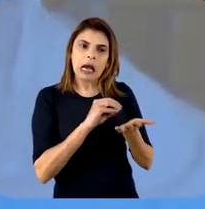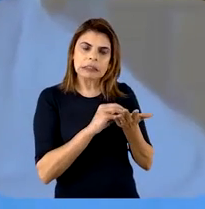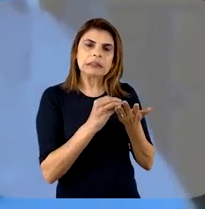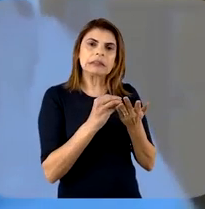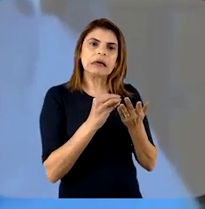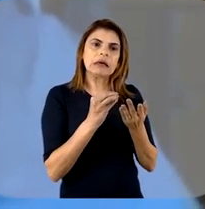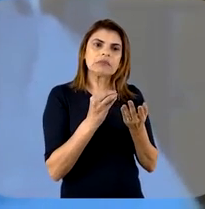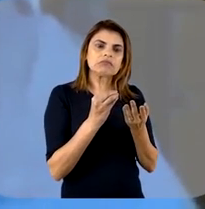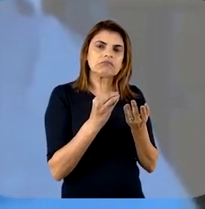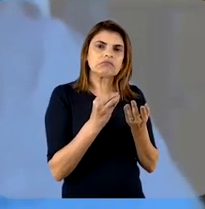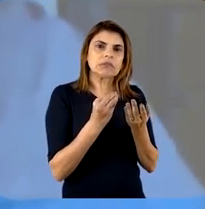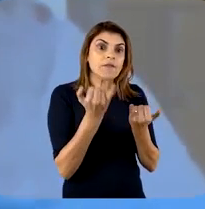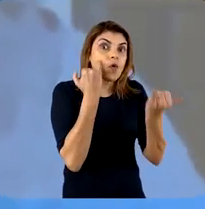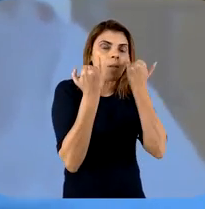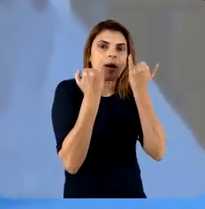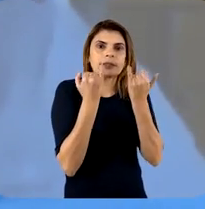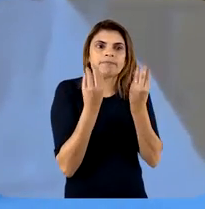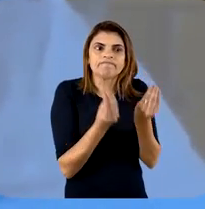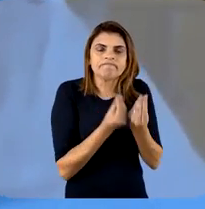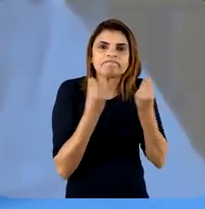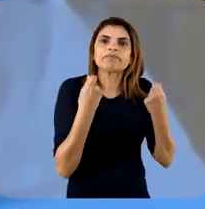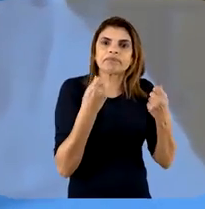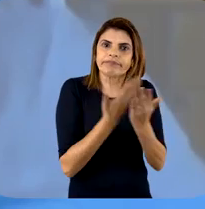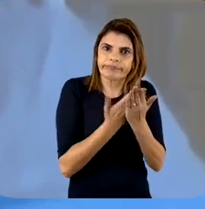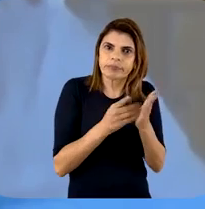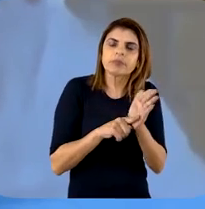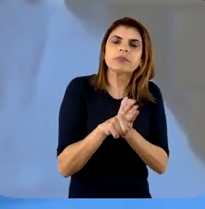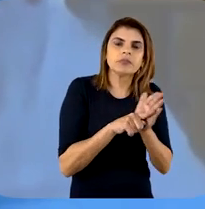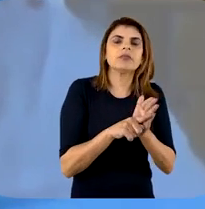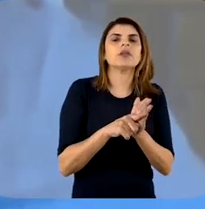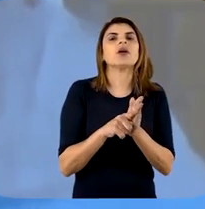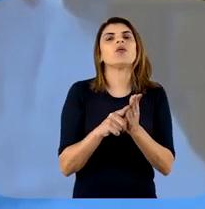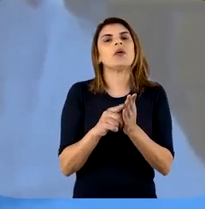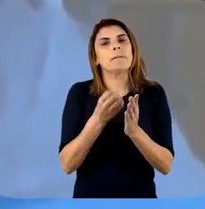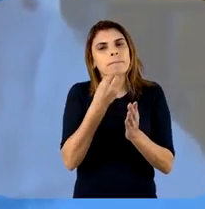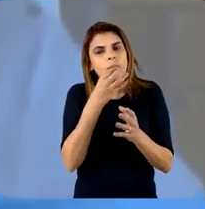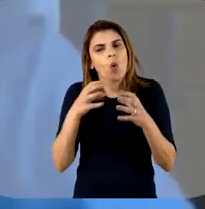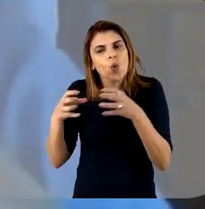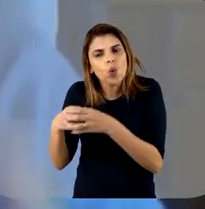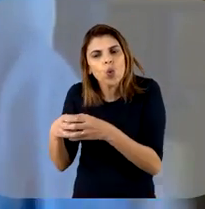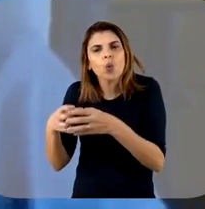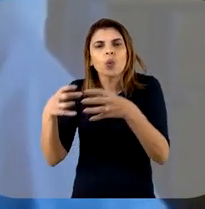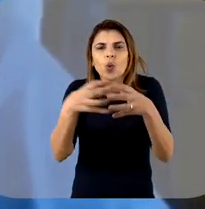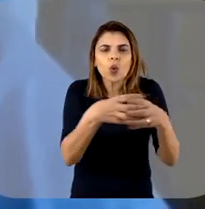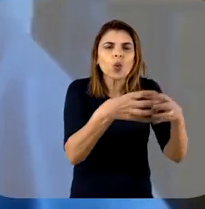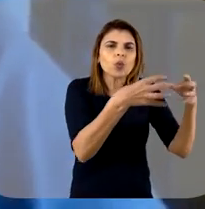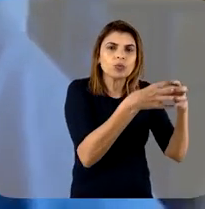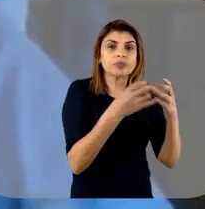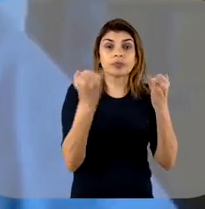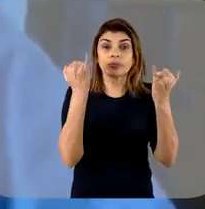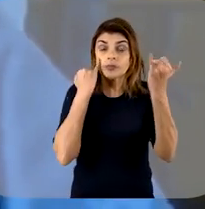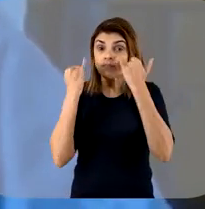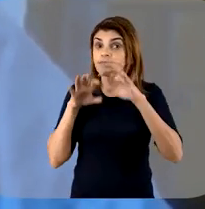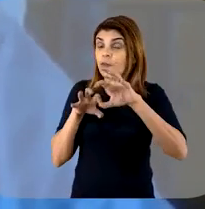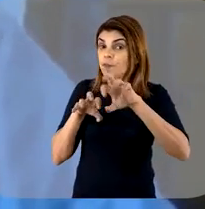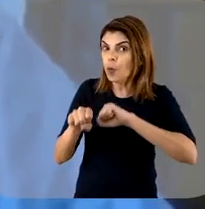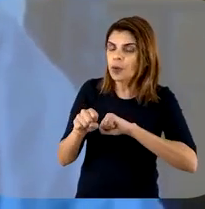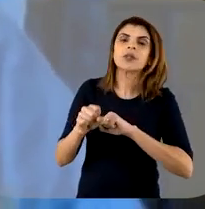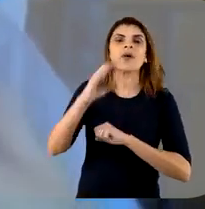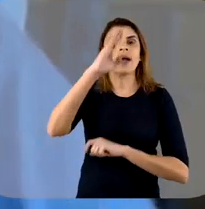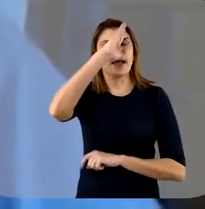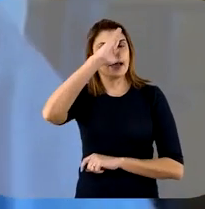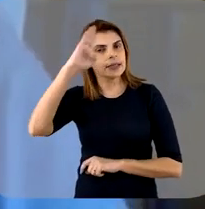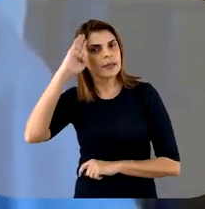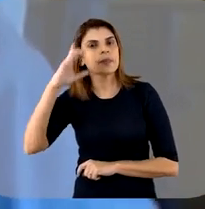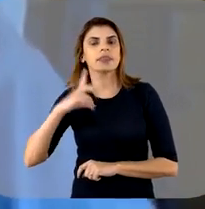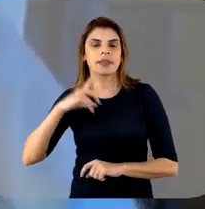né? Então, é importante a manutenção desses grupos, né, com formação acadêmica e que